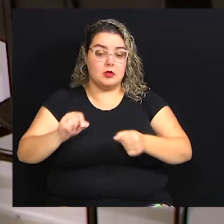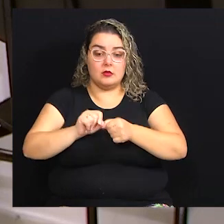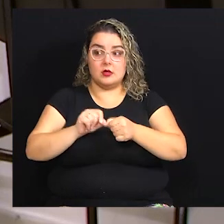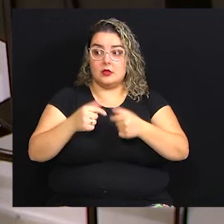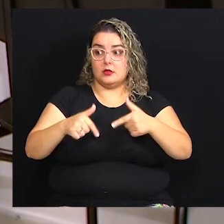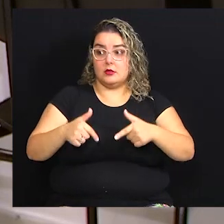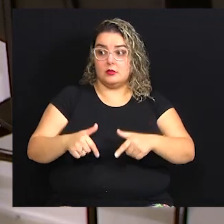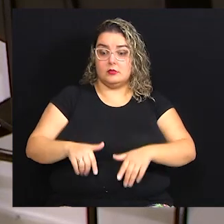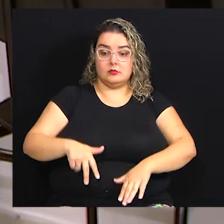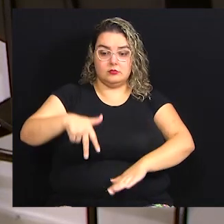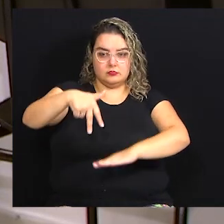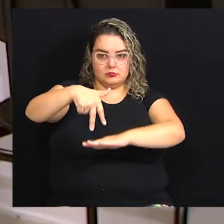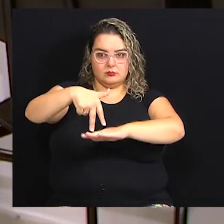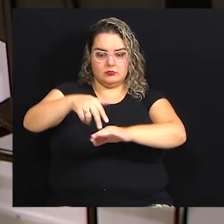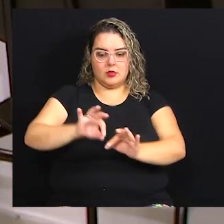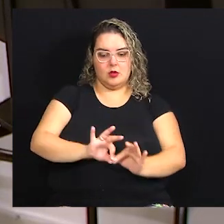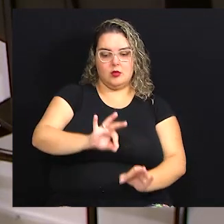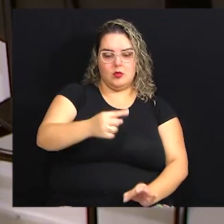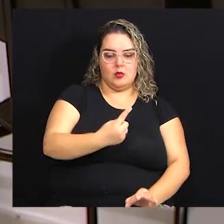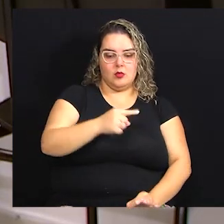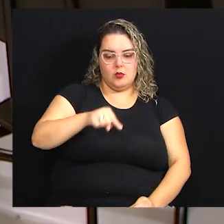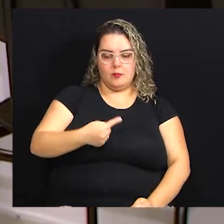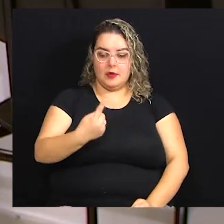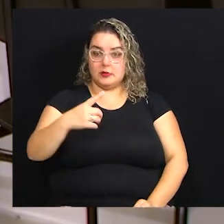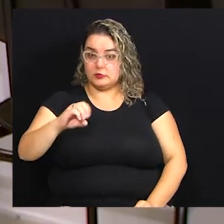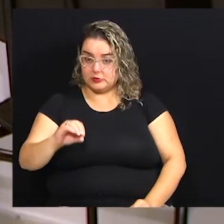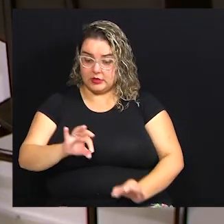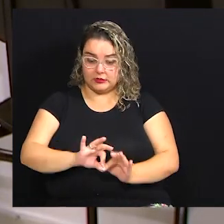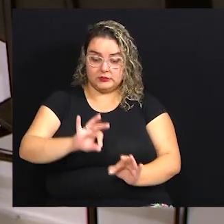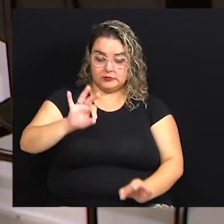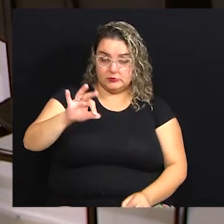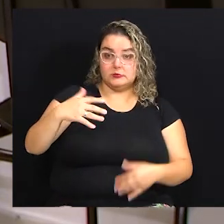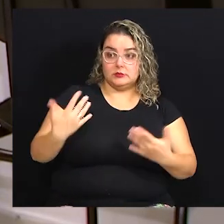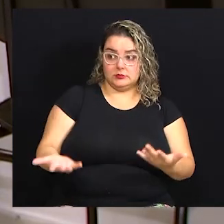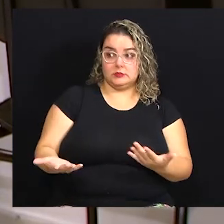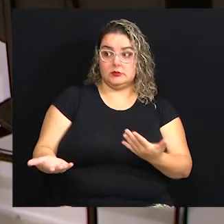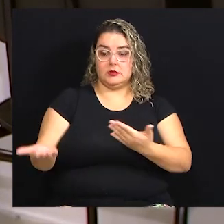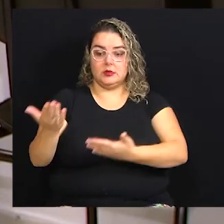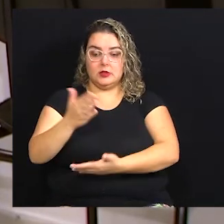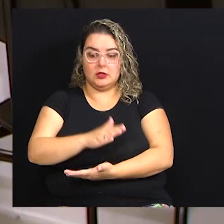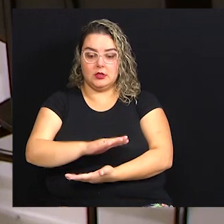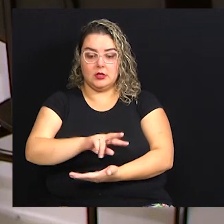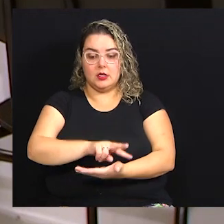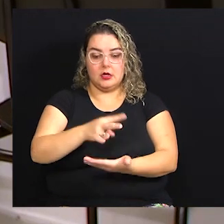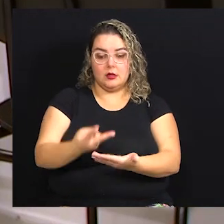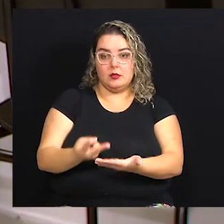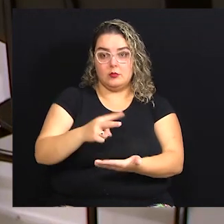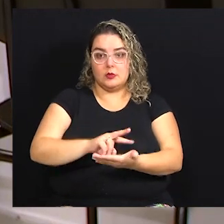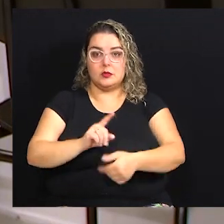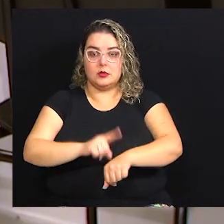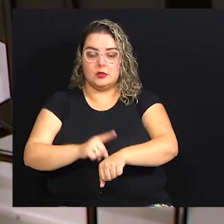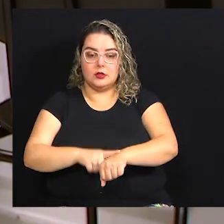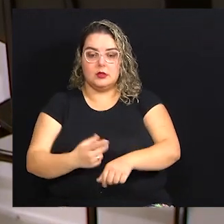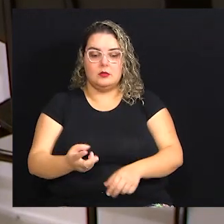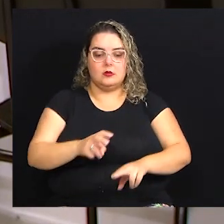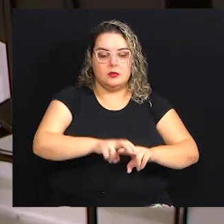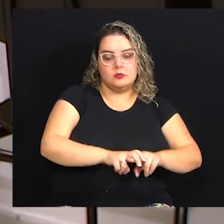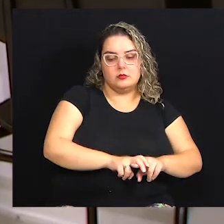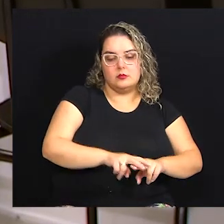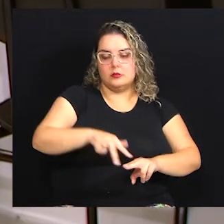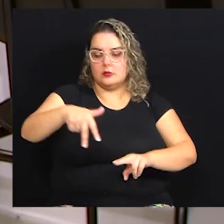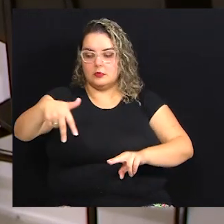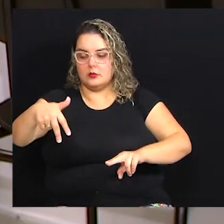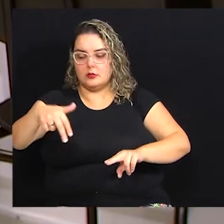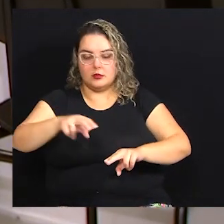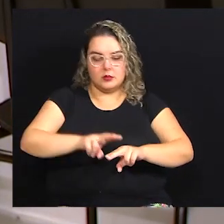fazer um trabalho em pé, a 1,10 m de altura, né, e aí está intercalando essas horas de trabalho, né, sentado